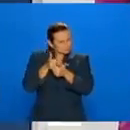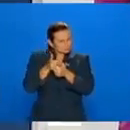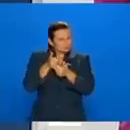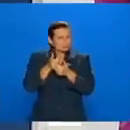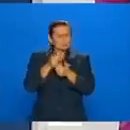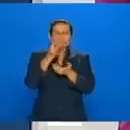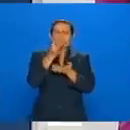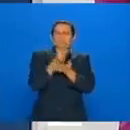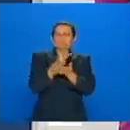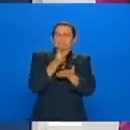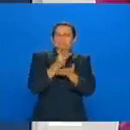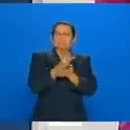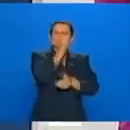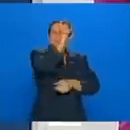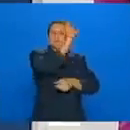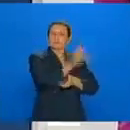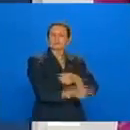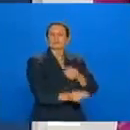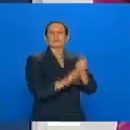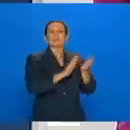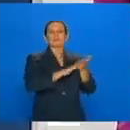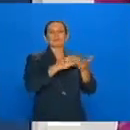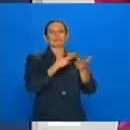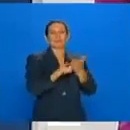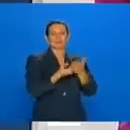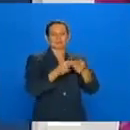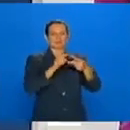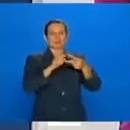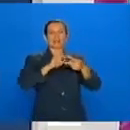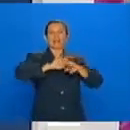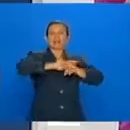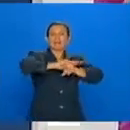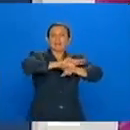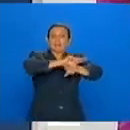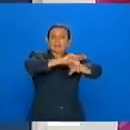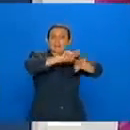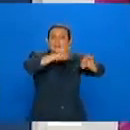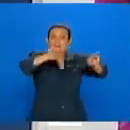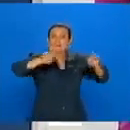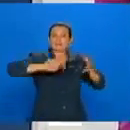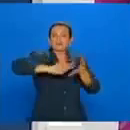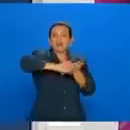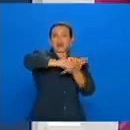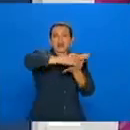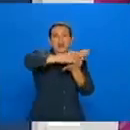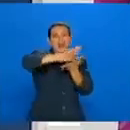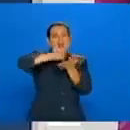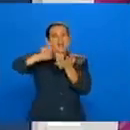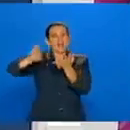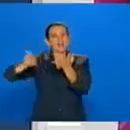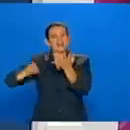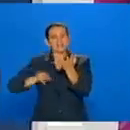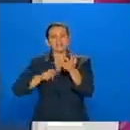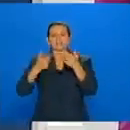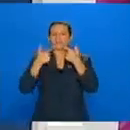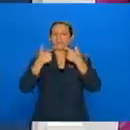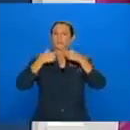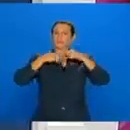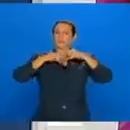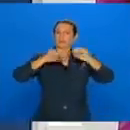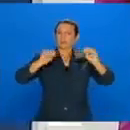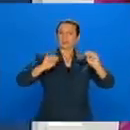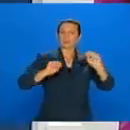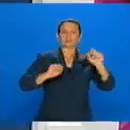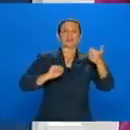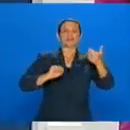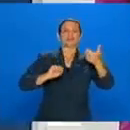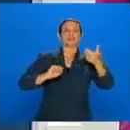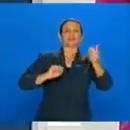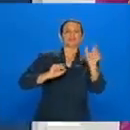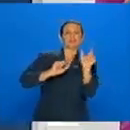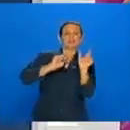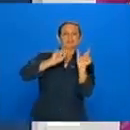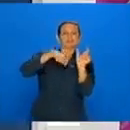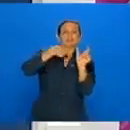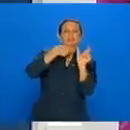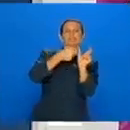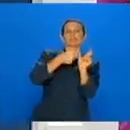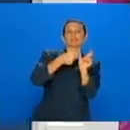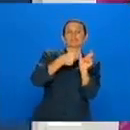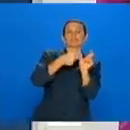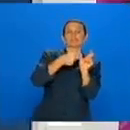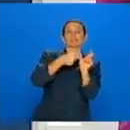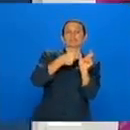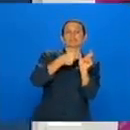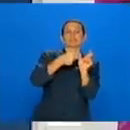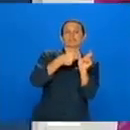profissional, que é a questão da variação linguística e do neologismo em língua de sinais. Mesmo porque o profissional